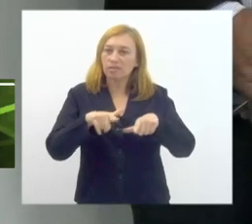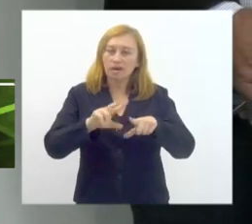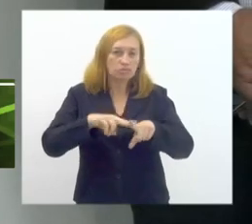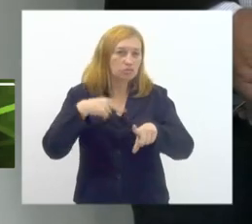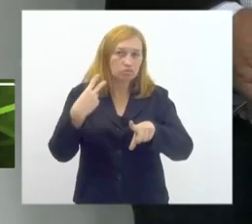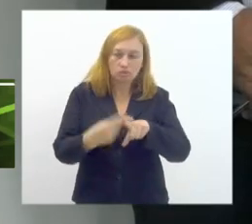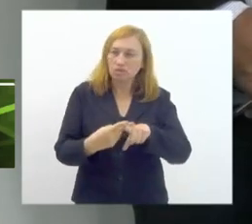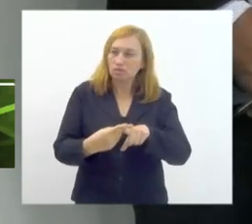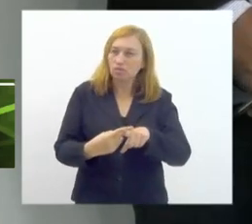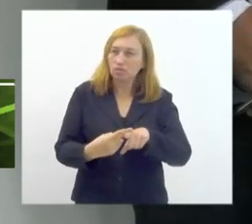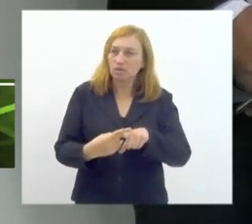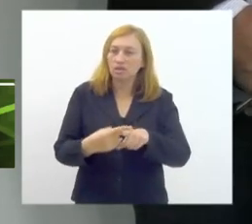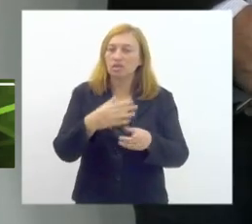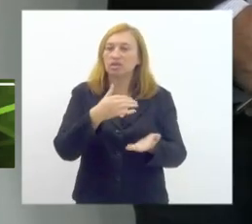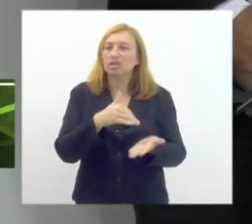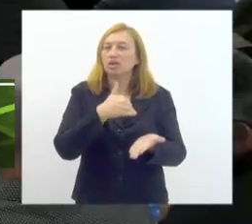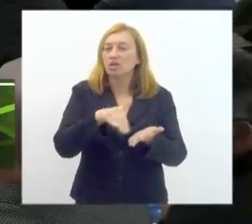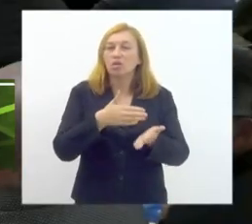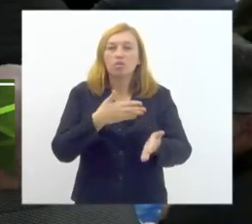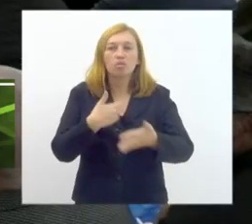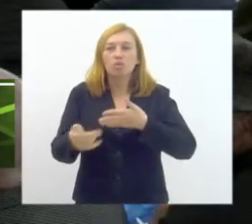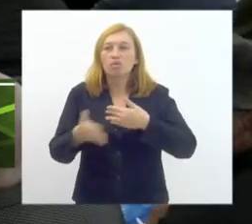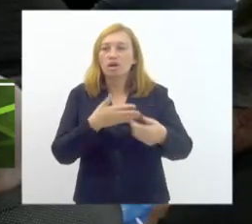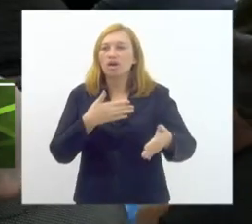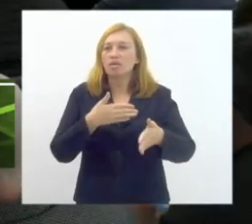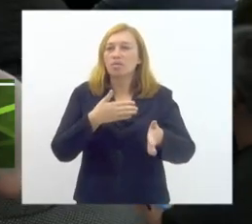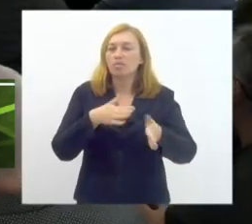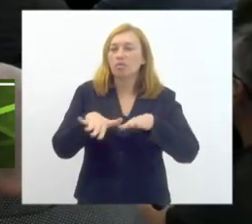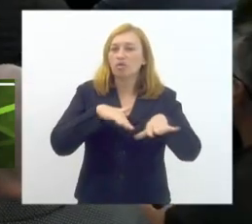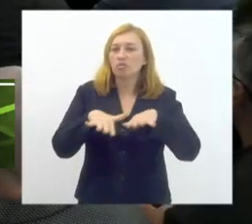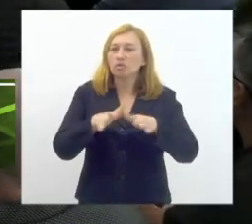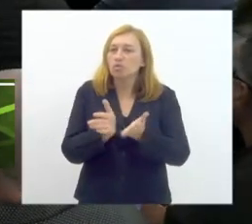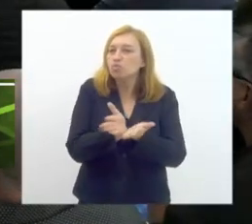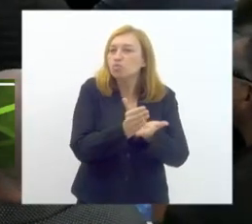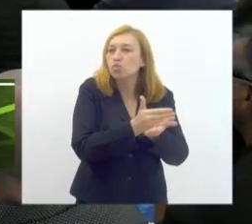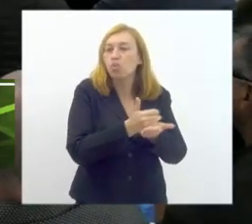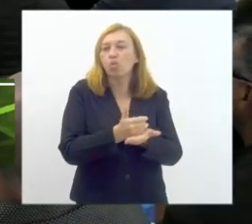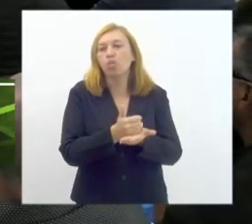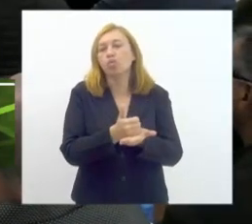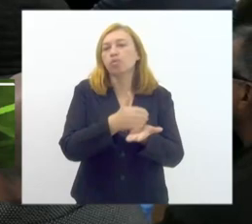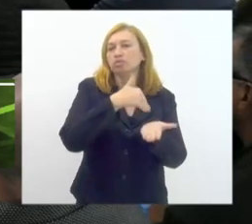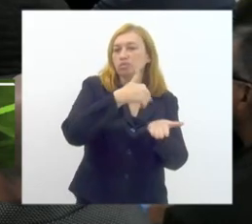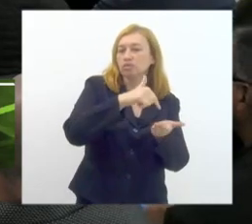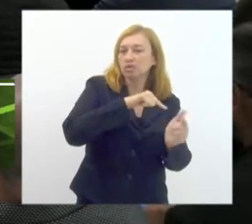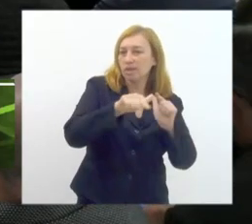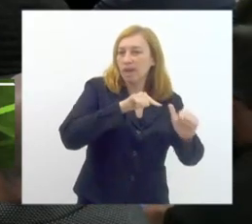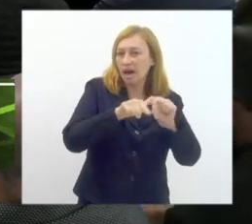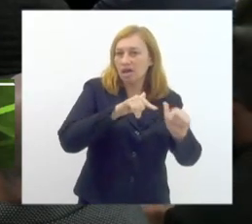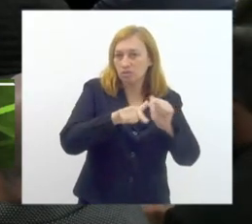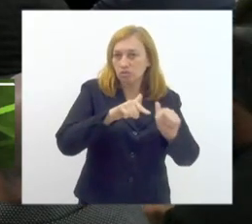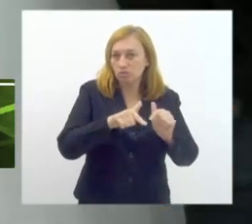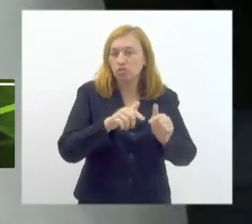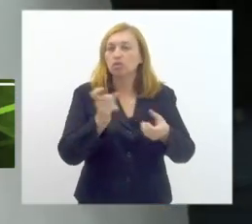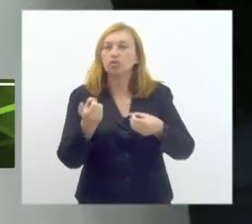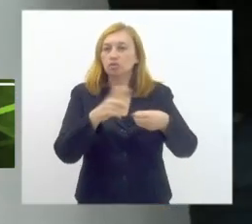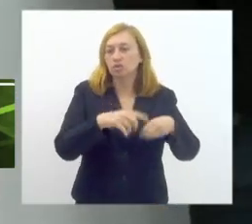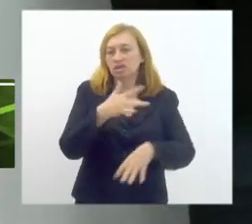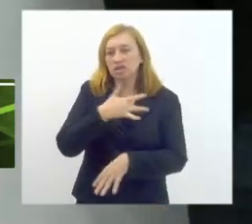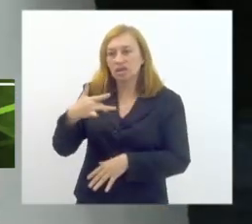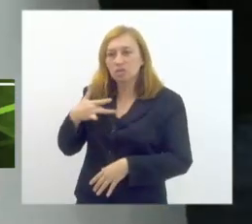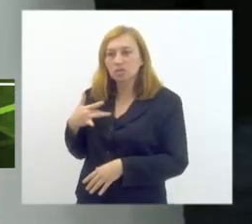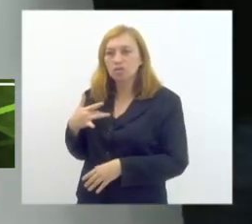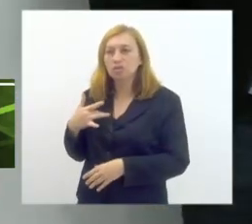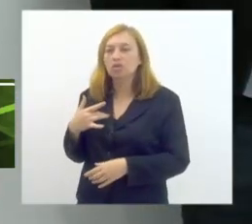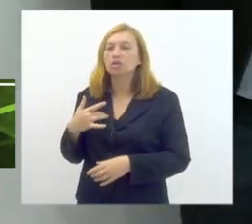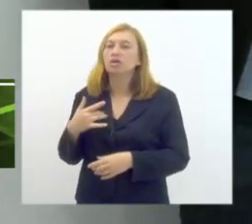né, Rosângela, qualquer movimento no sentido de você acumular a função de secretário executivo de um consórcio de saúde com